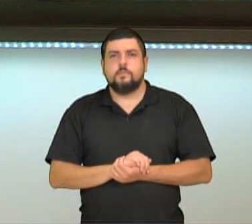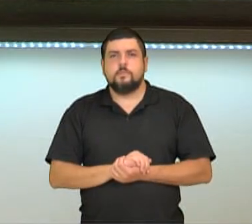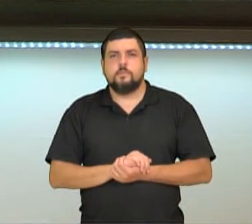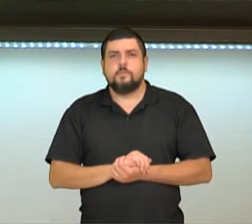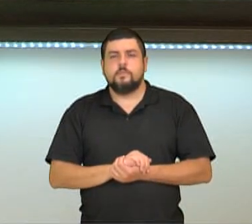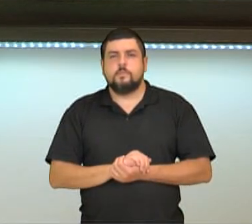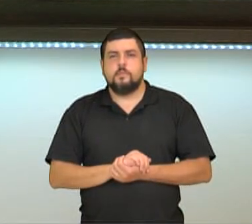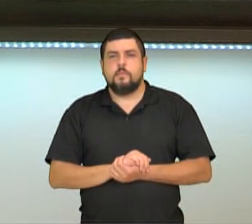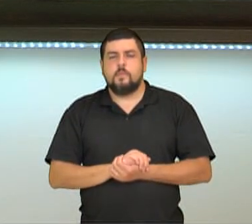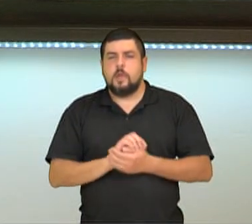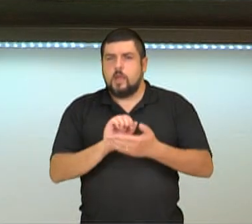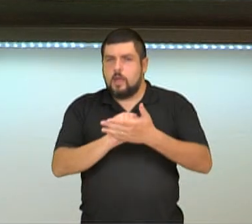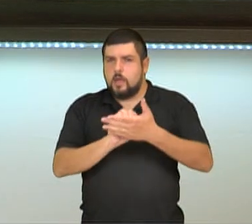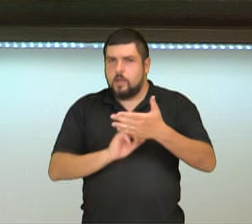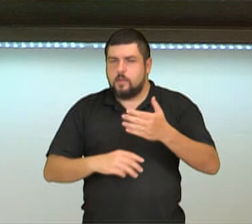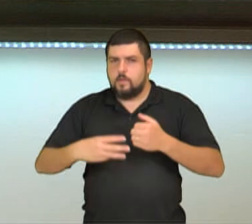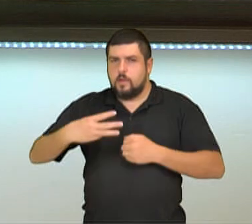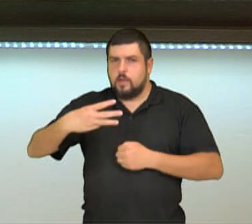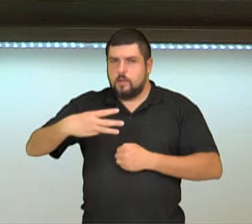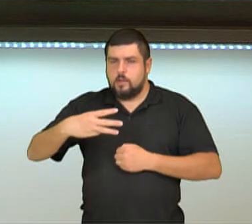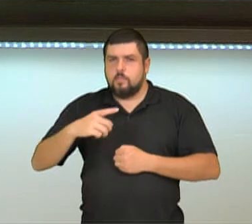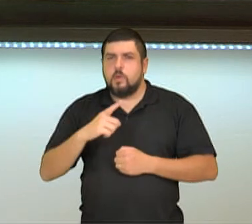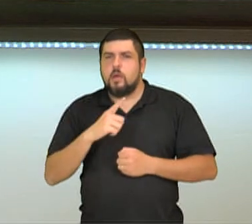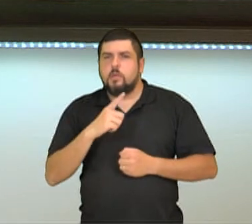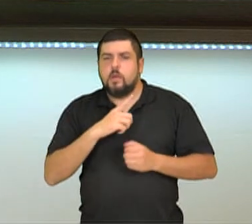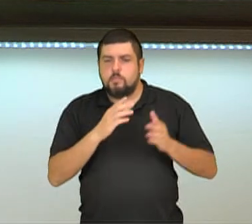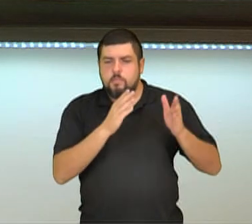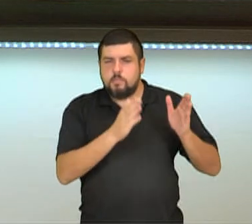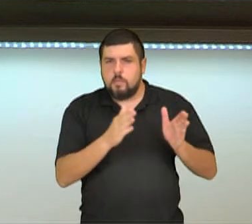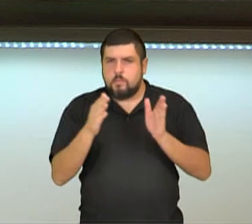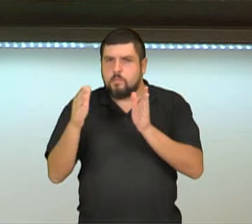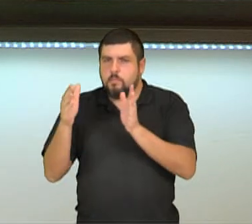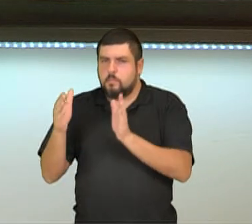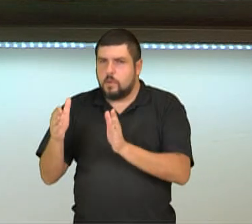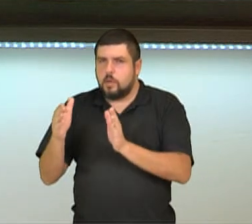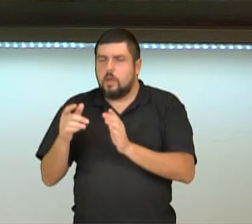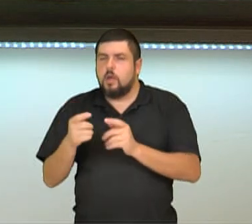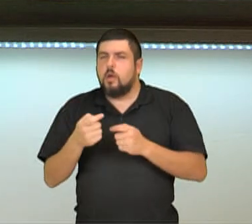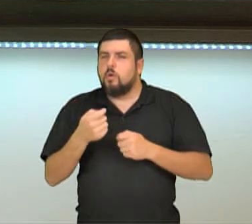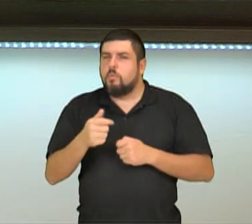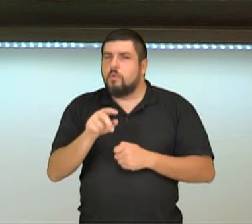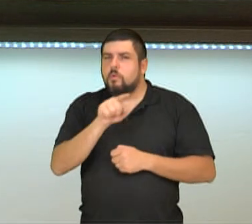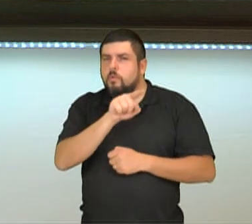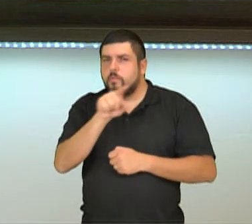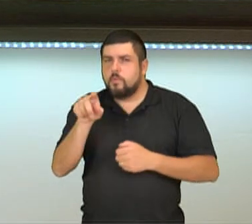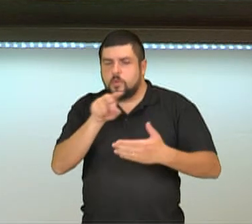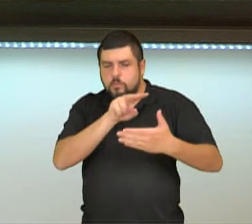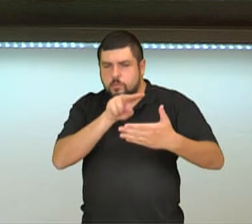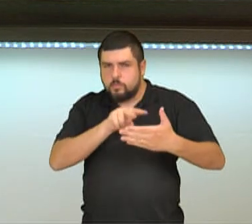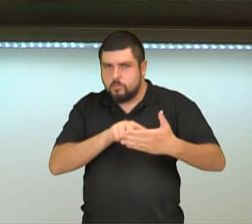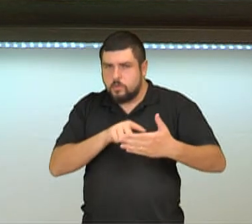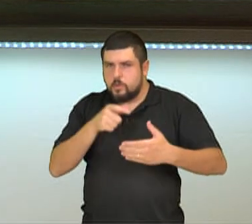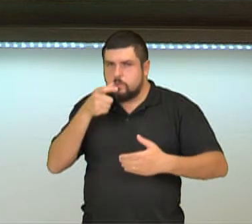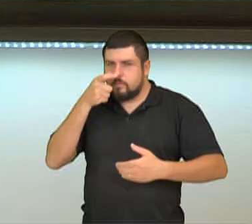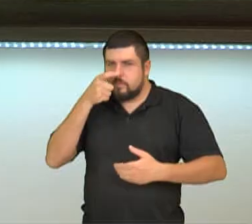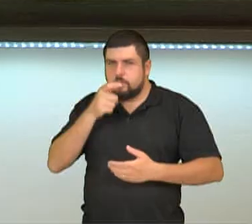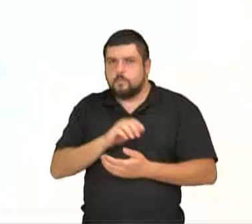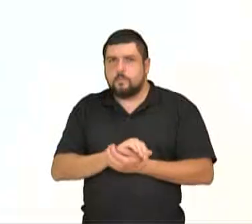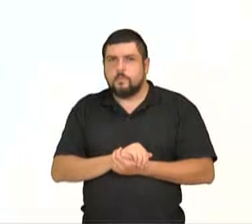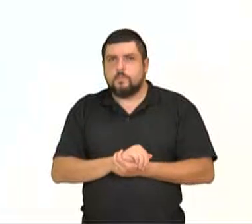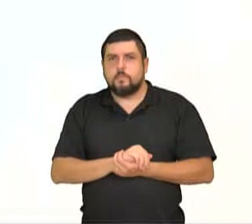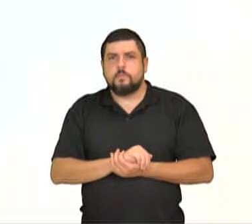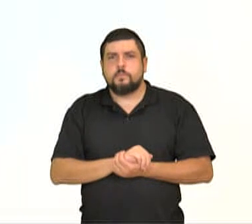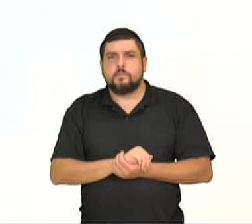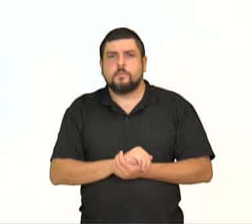Essa atividade 3 está dividida em duas partes, vou deixar um pouquinho da tela para vocês olharem aí, ok? Então, para